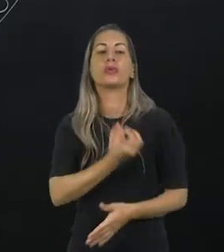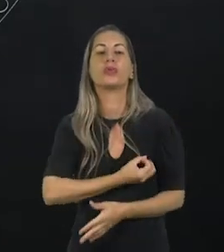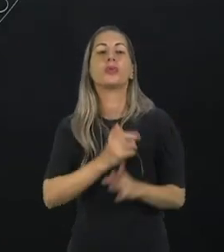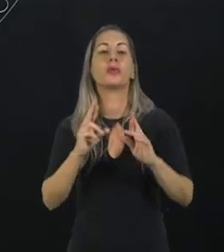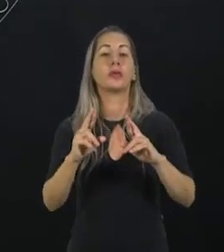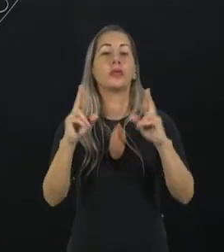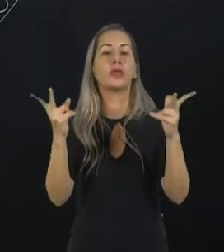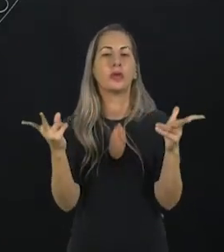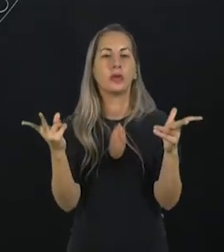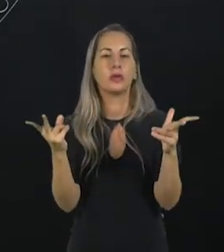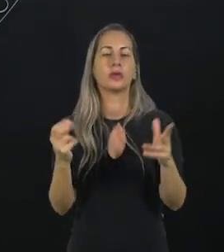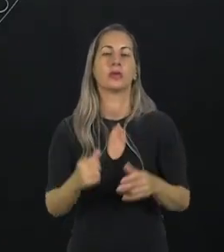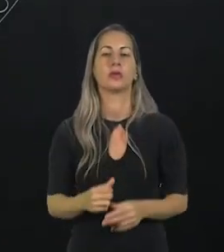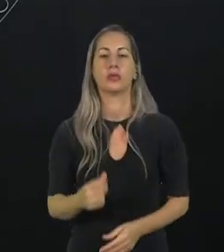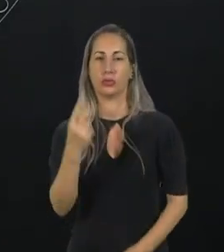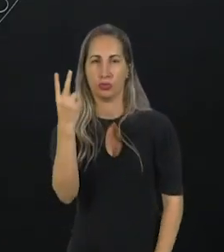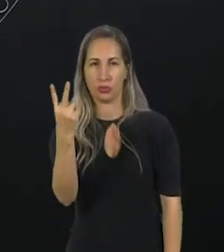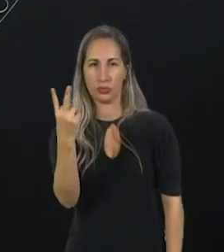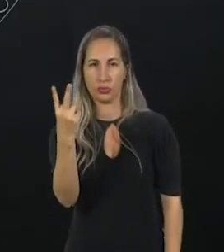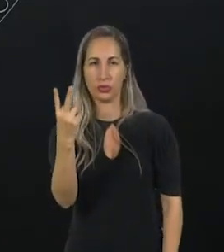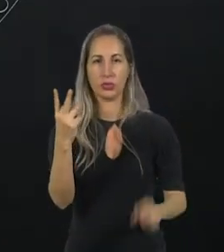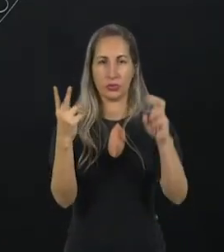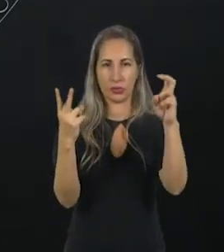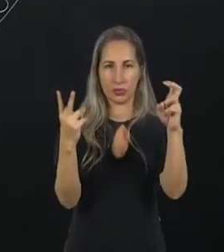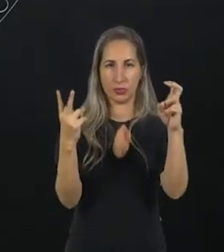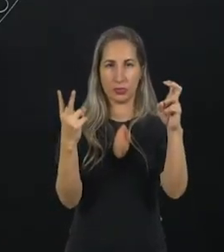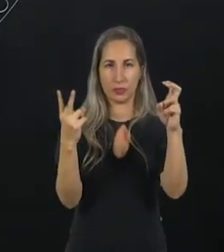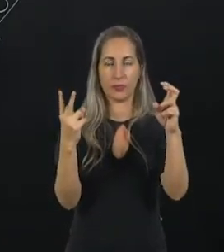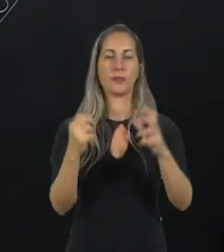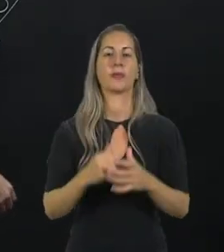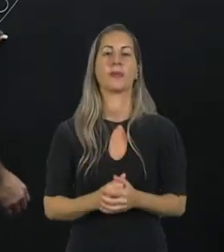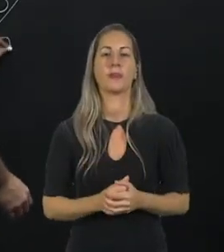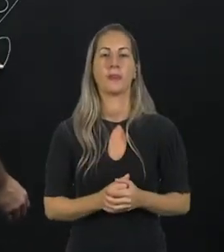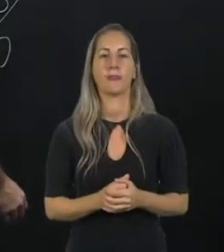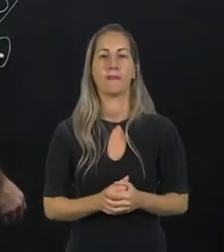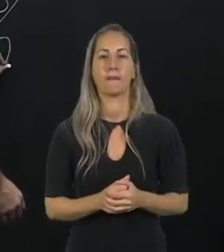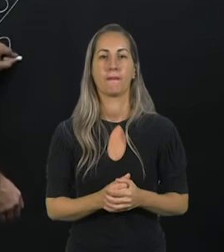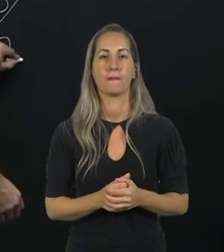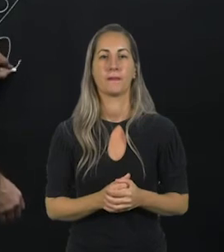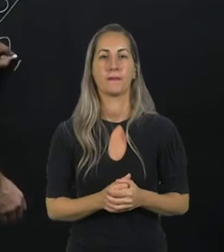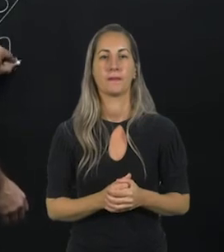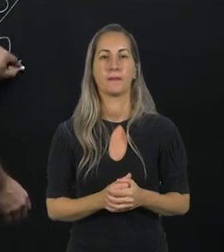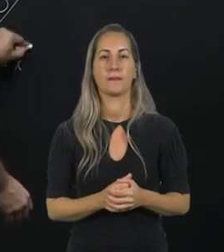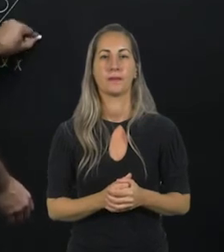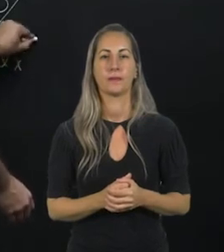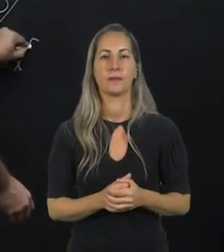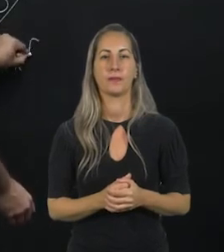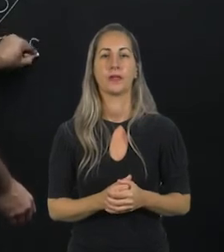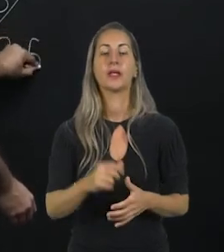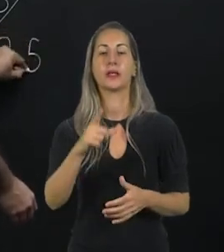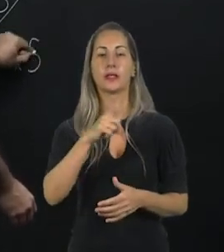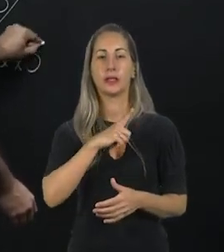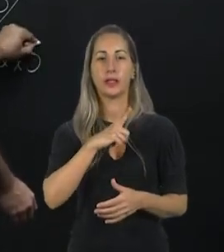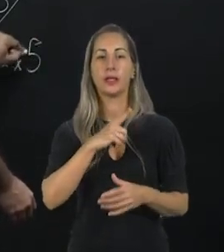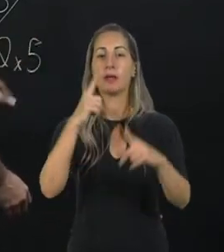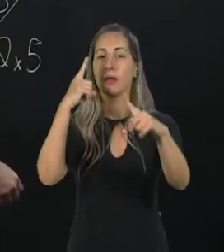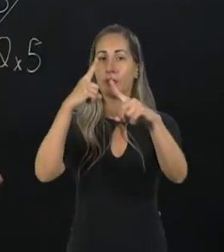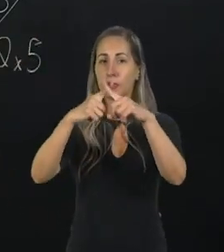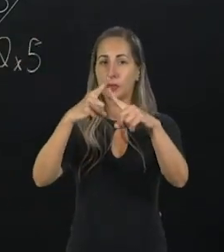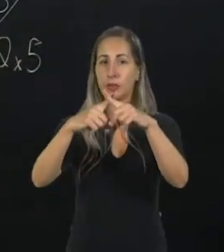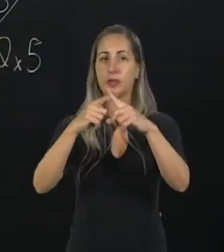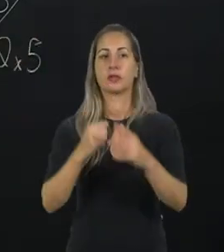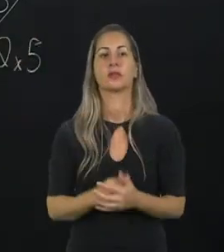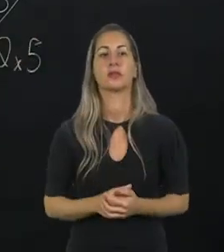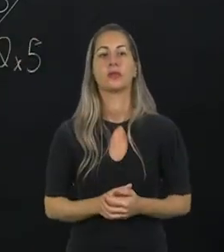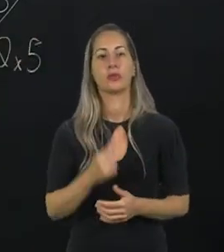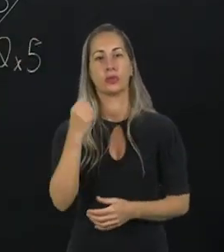diferentes? Nós utilizamos o 2 e o 5. Logo, então, eu vou ter aqui a multiplicação